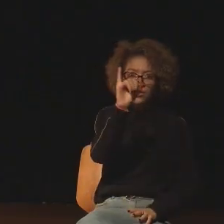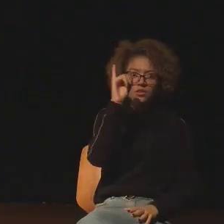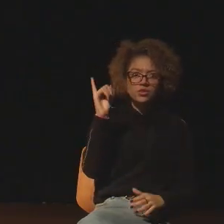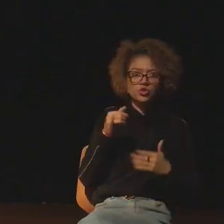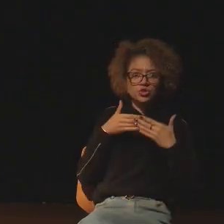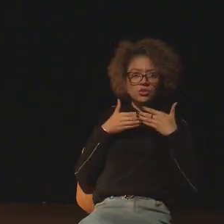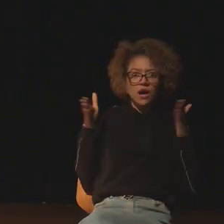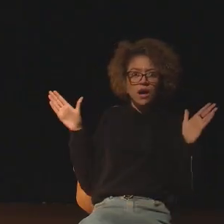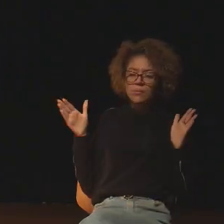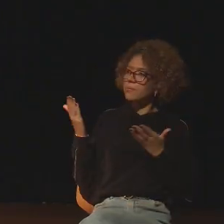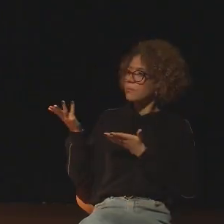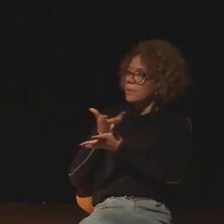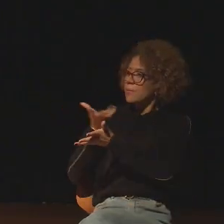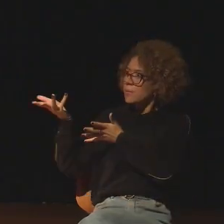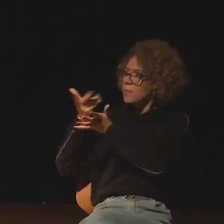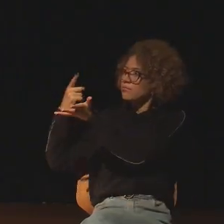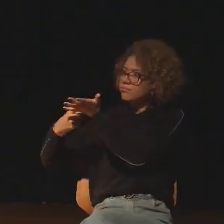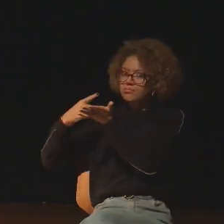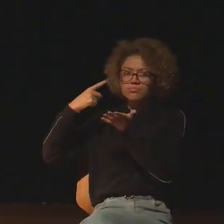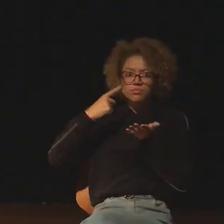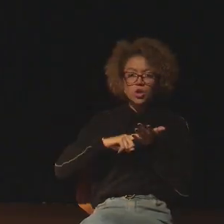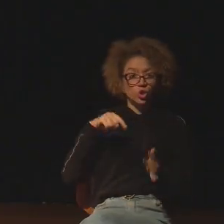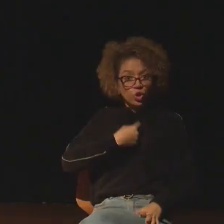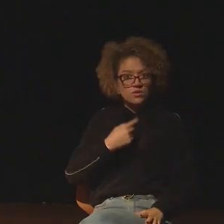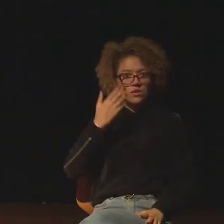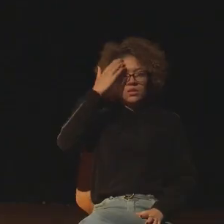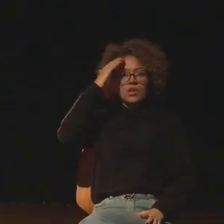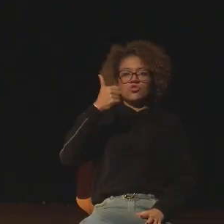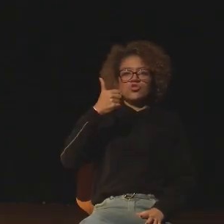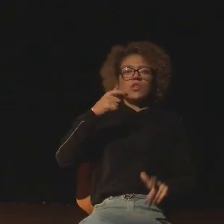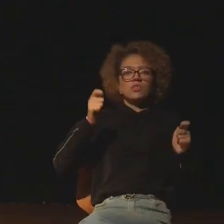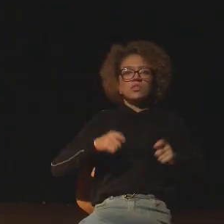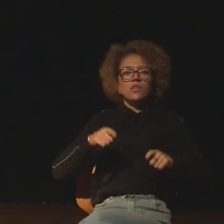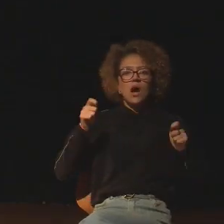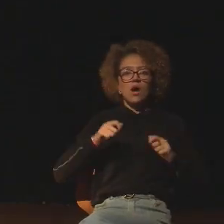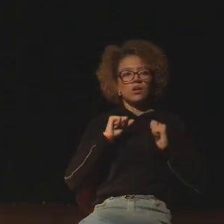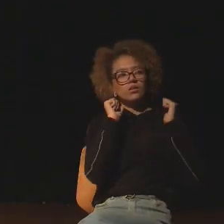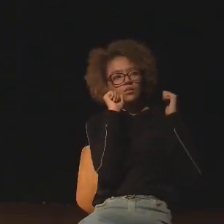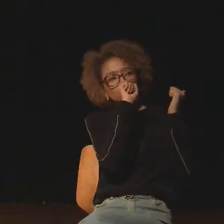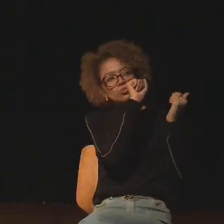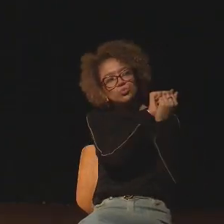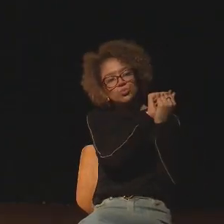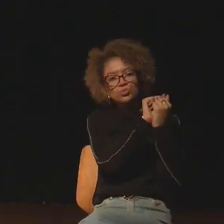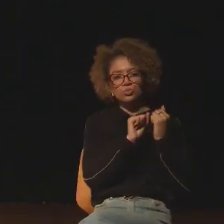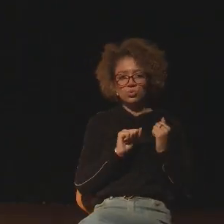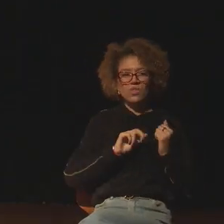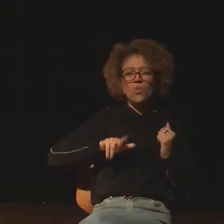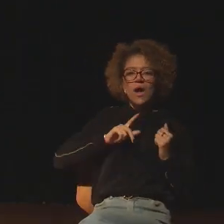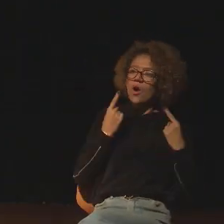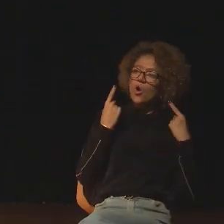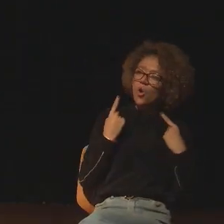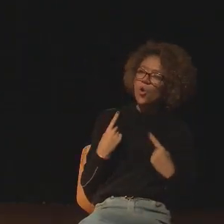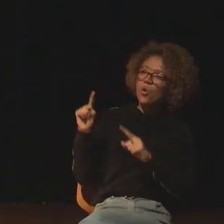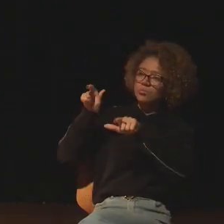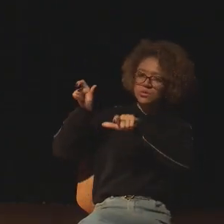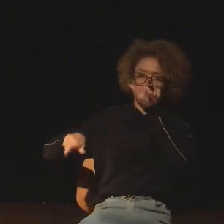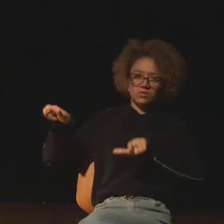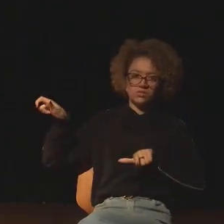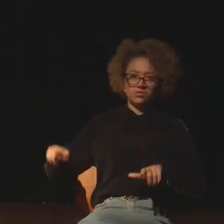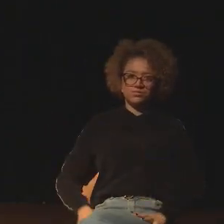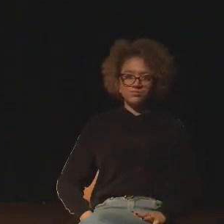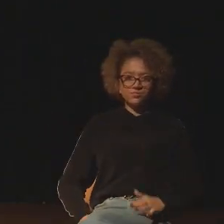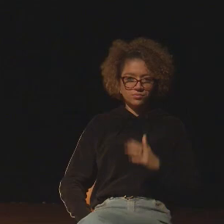e a possibilidade da gente entender que a gente pode fazer as coisas com os moradores e não contra os moradores. Muito